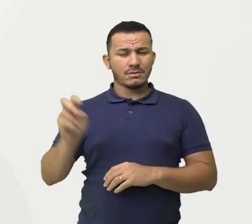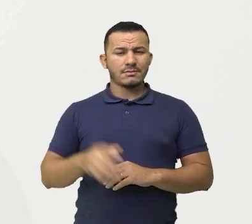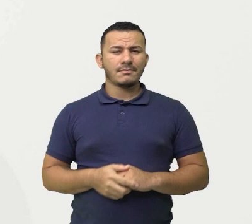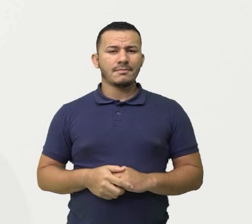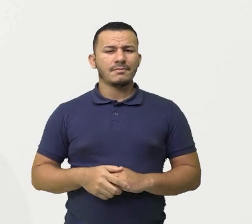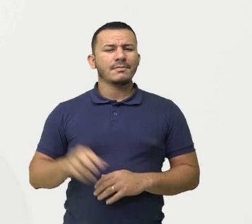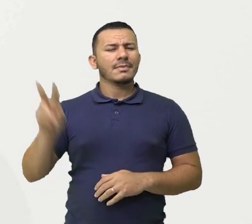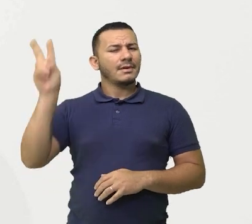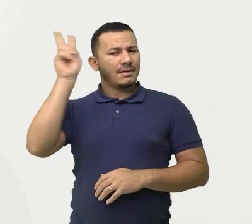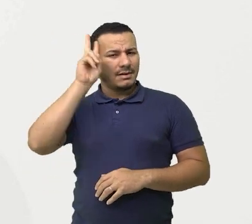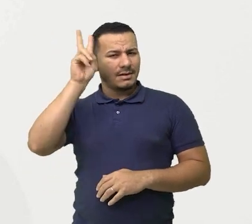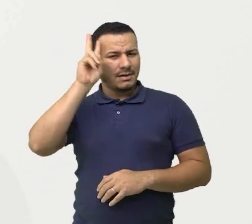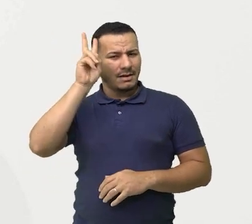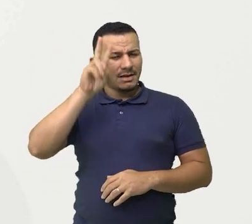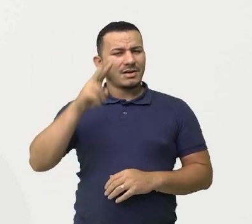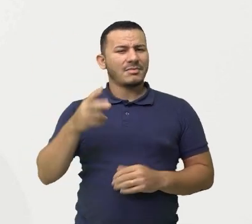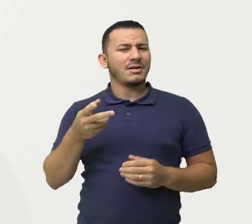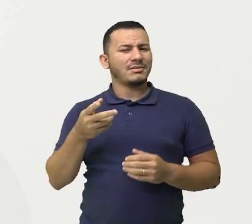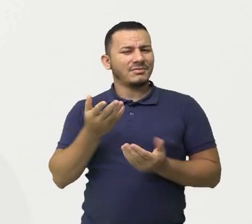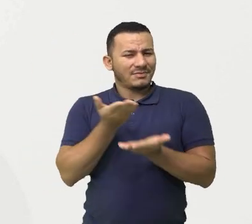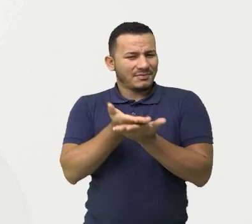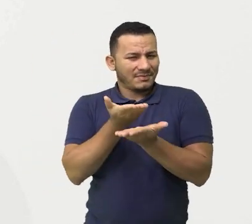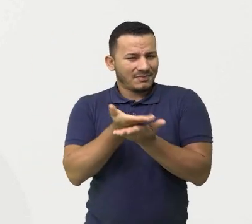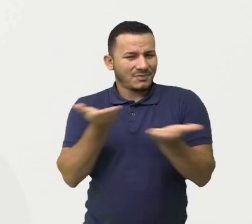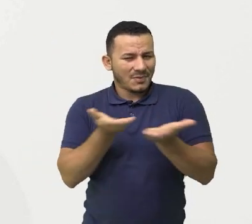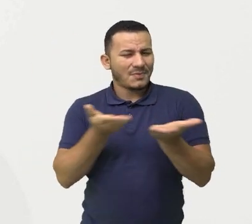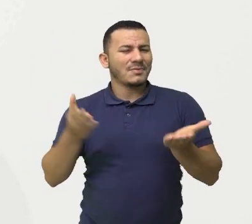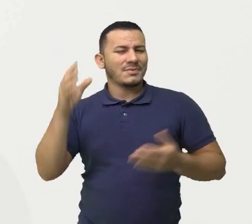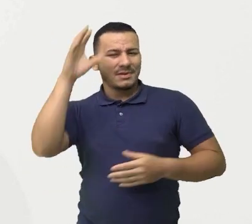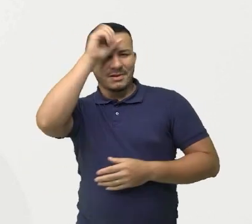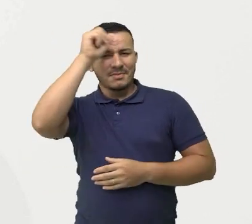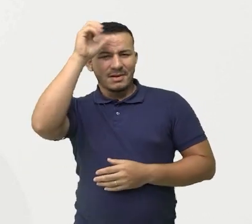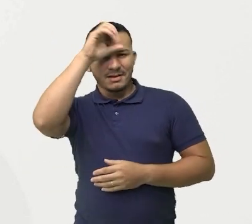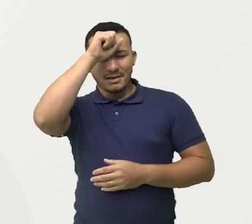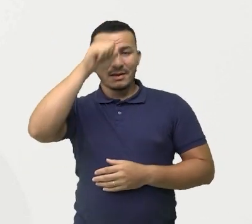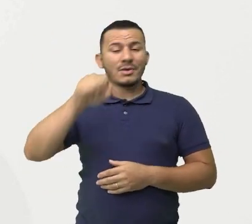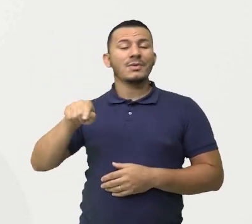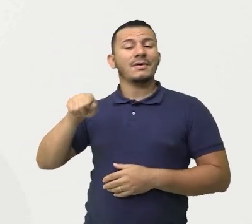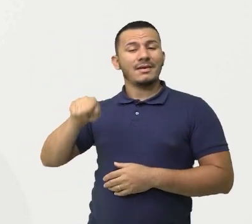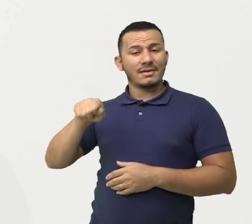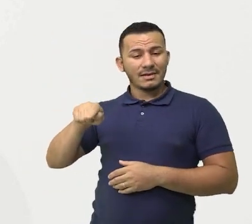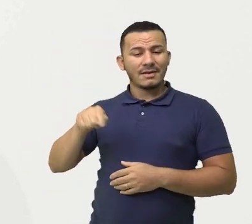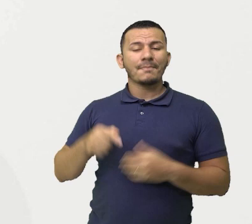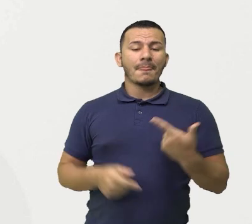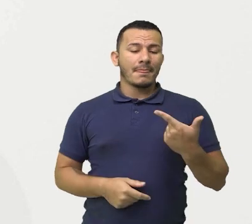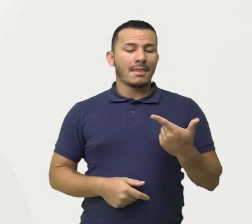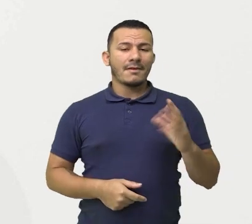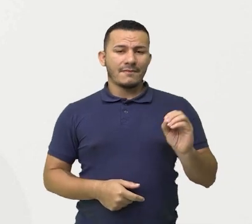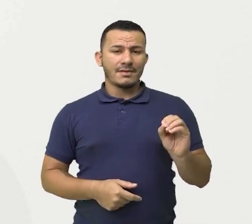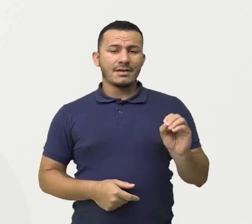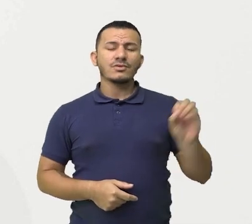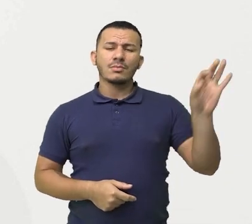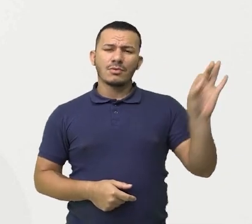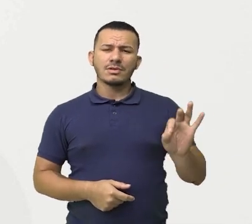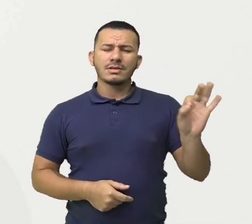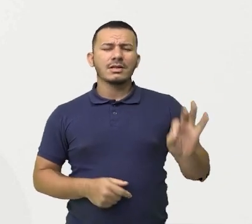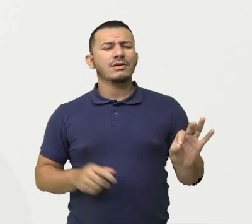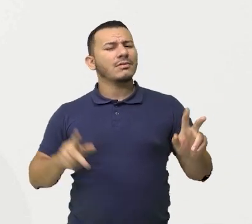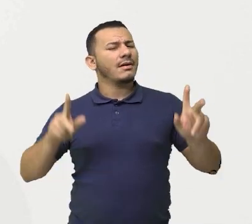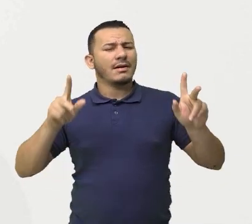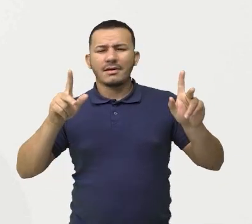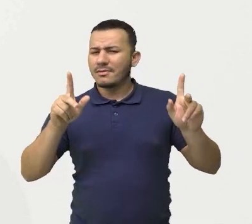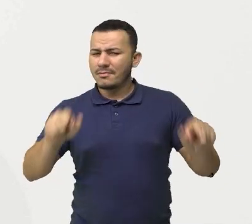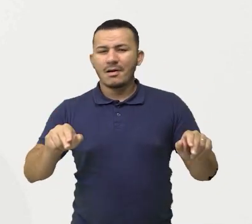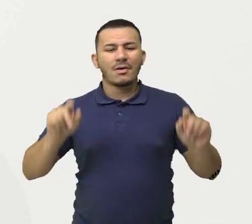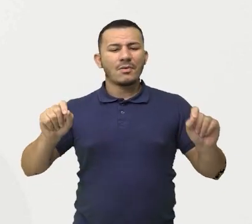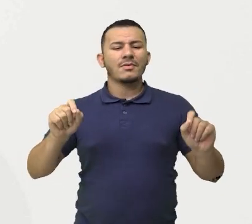você aprendeu, né? Aprendeu na aula anterior, né? E já sabe que 20% é a mesma coisa que